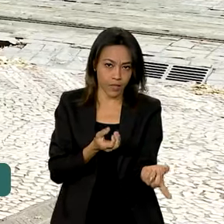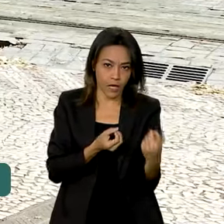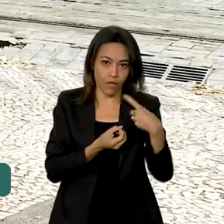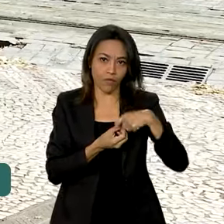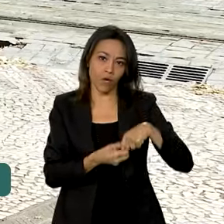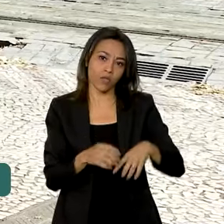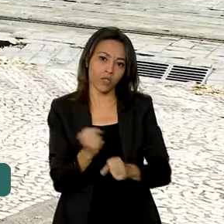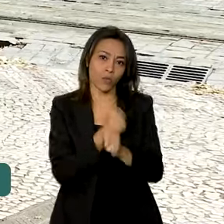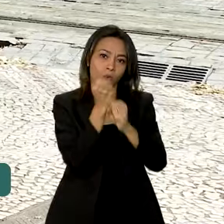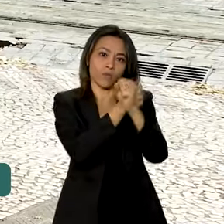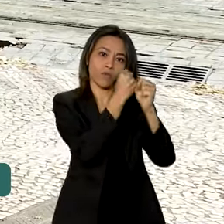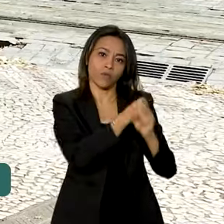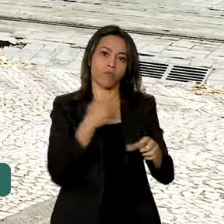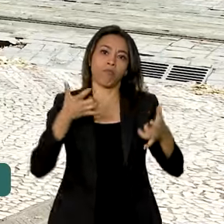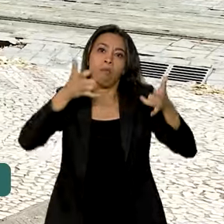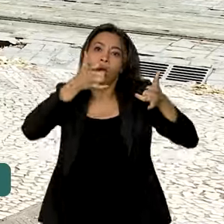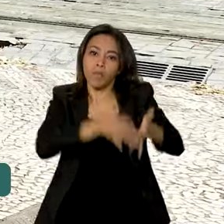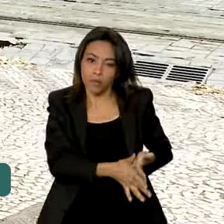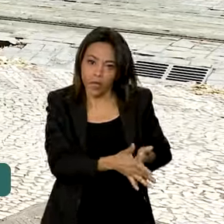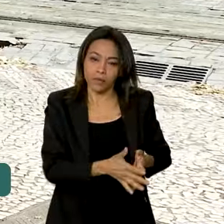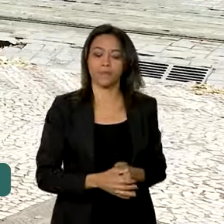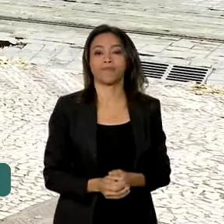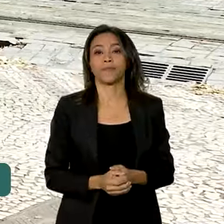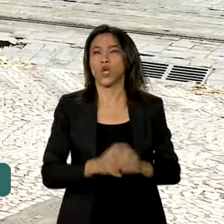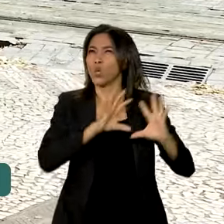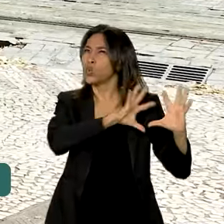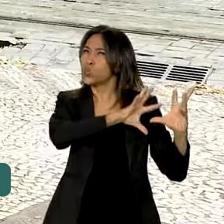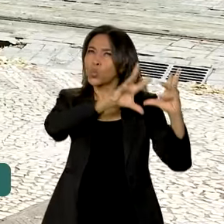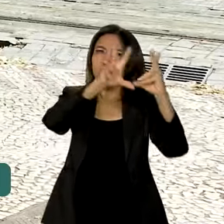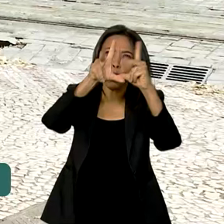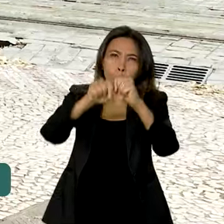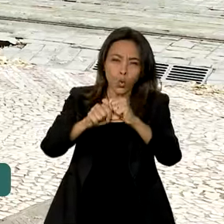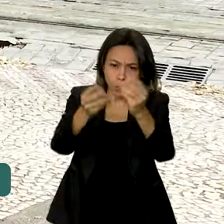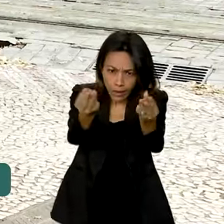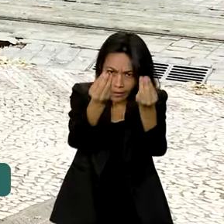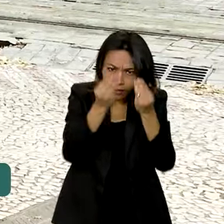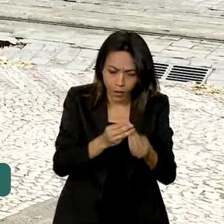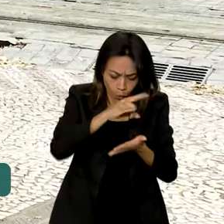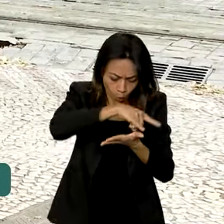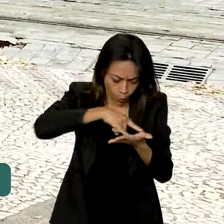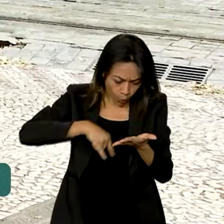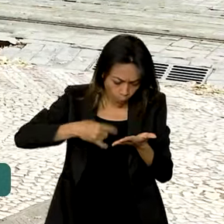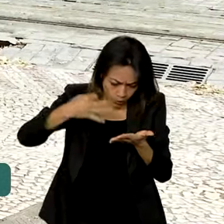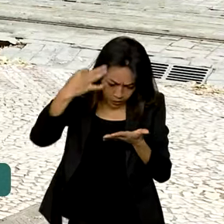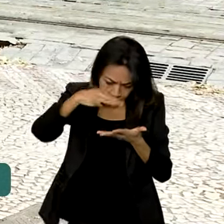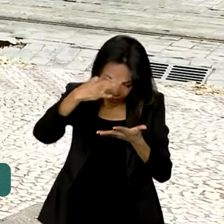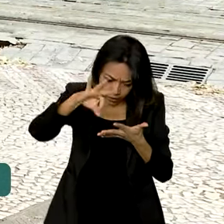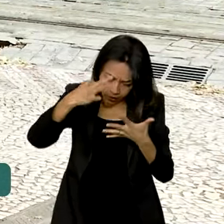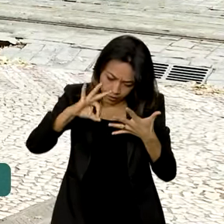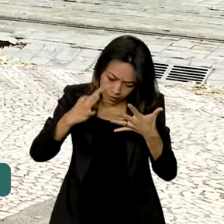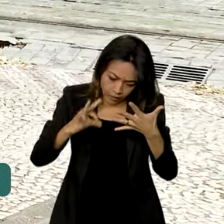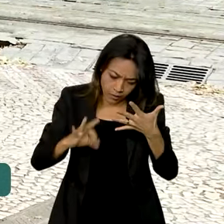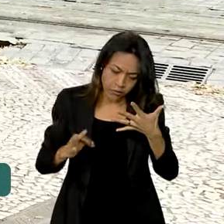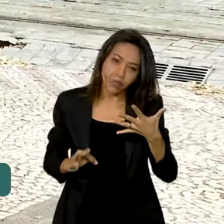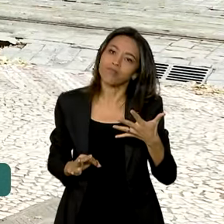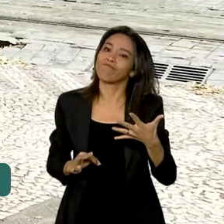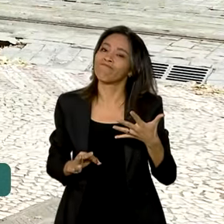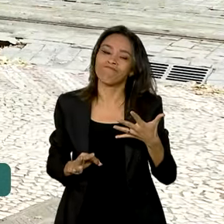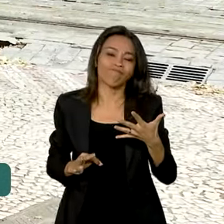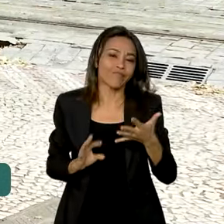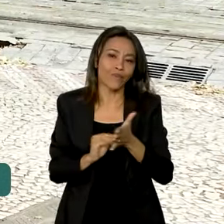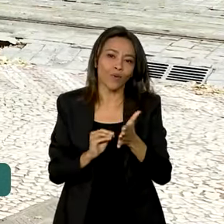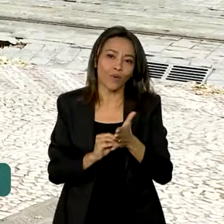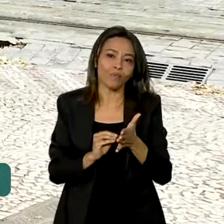obras paralisadas. No entanto, nem todo mundo entregou a documentação completa exigida pelo governo federal e, por